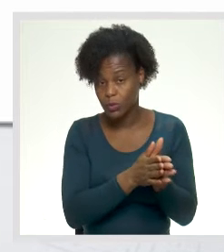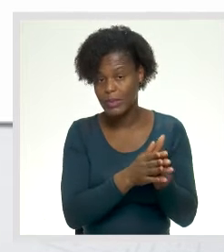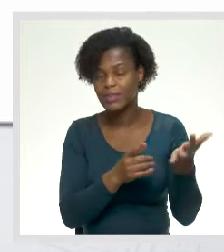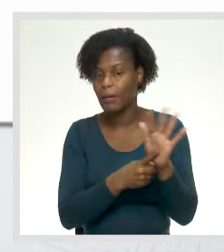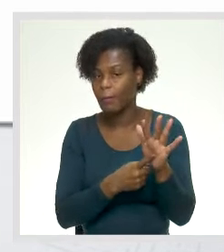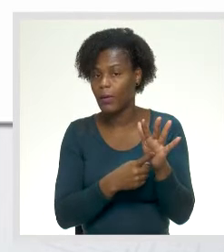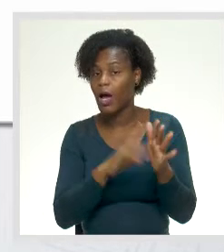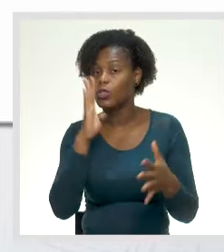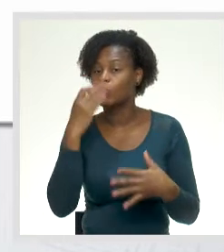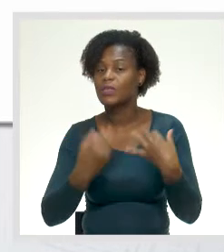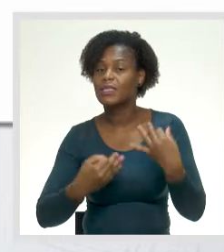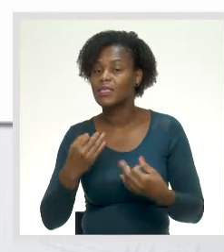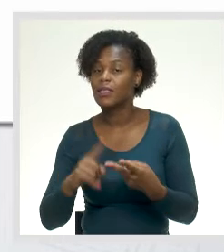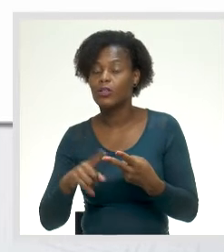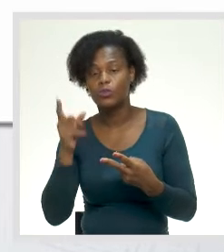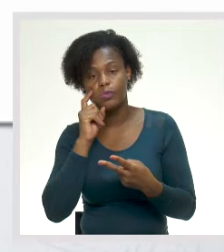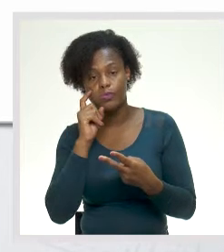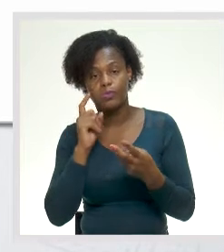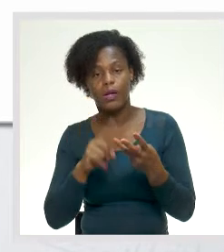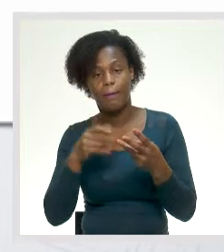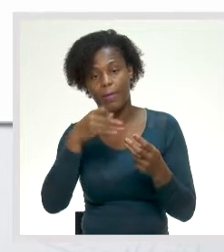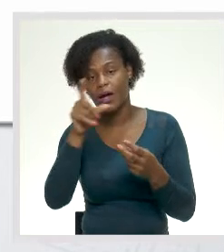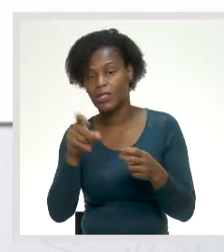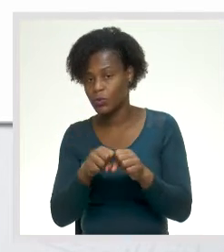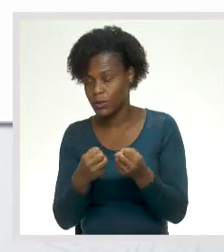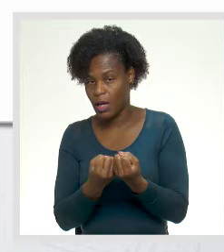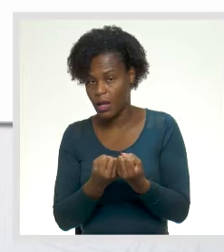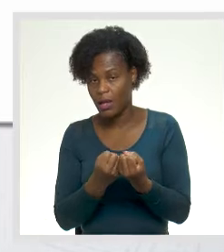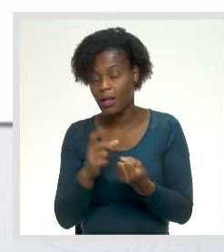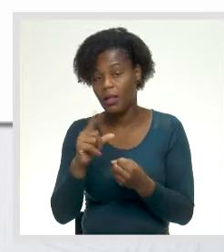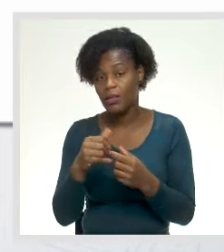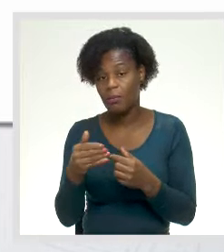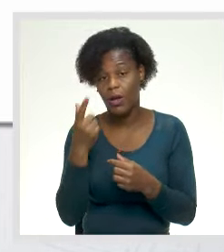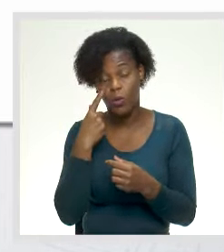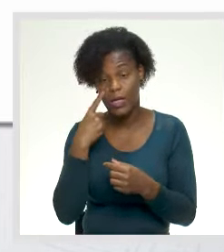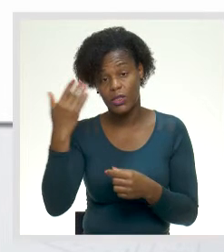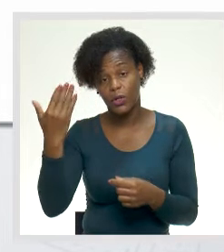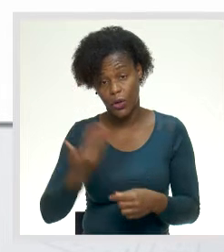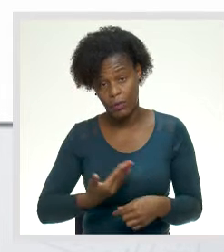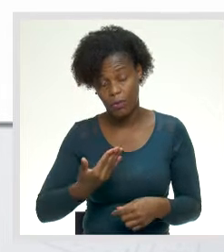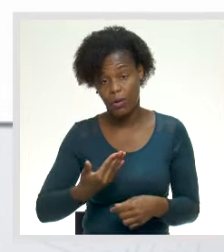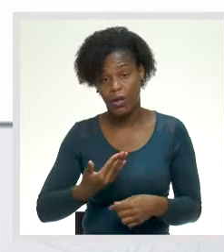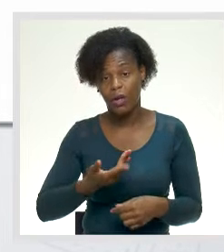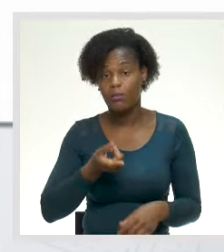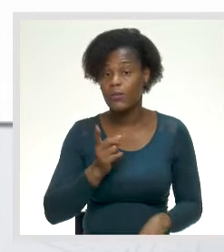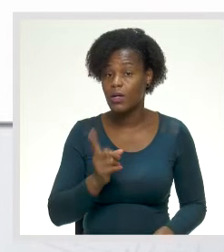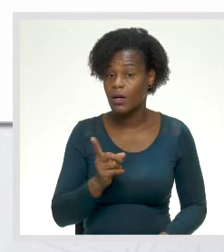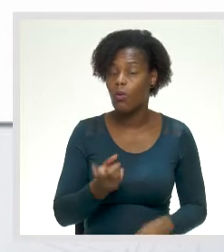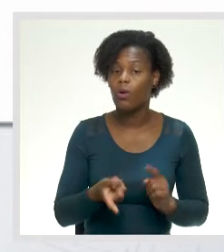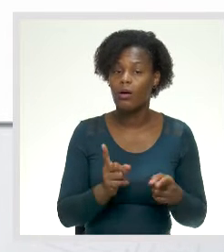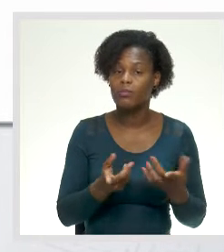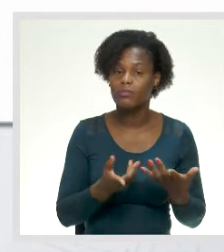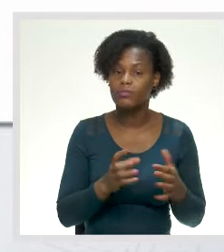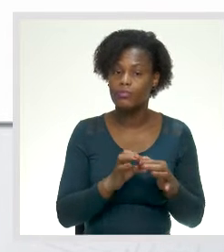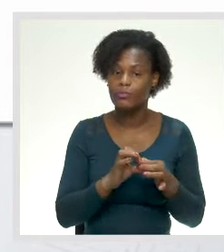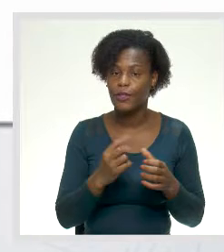por exemplo, a justiça, segurança, paz social, e reconhecem direitos e impõem os